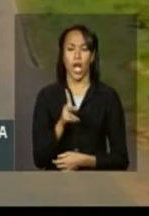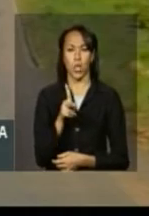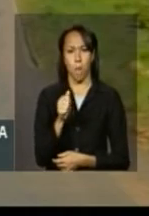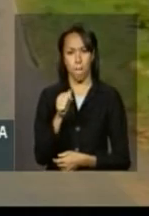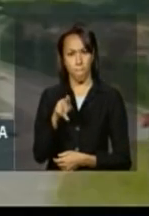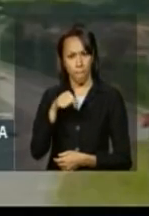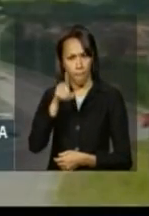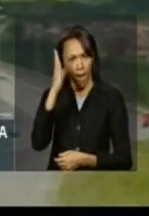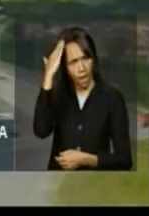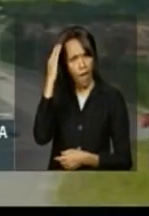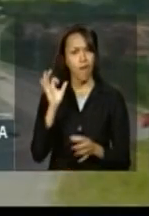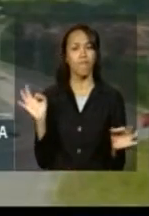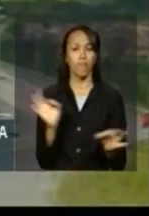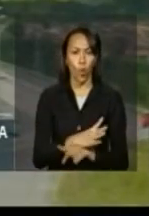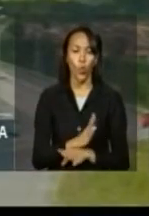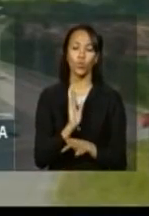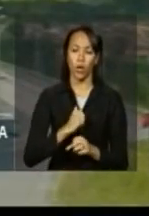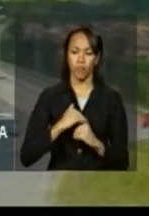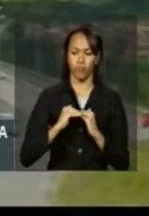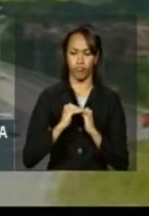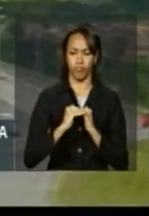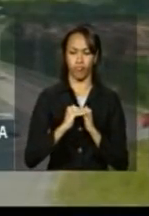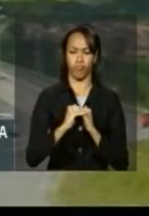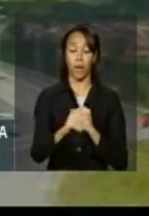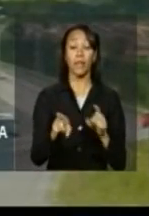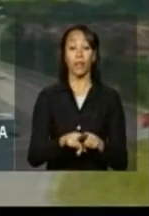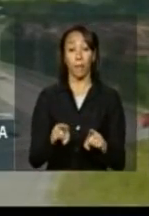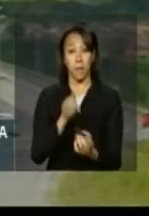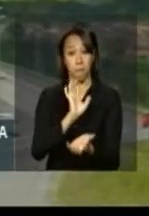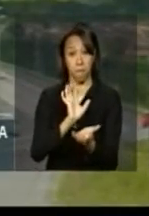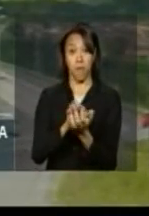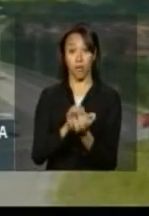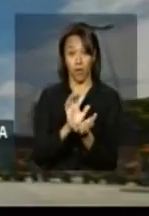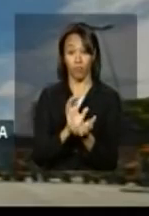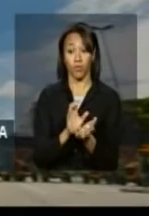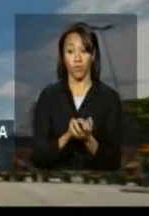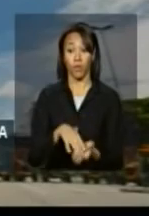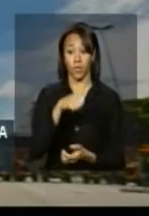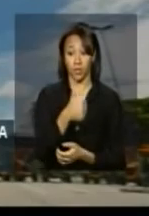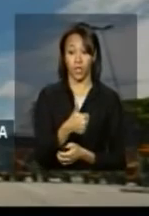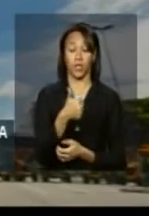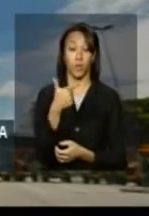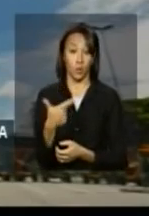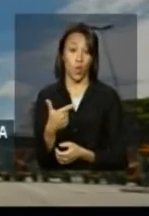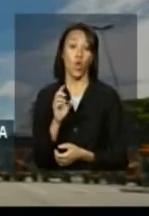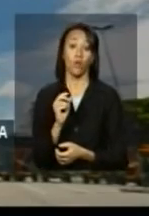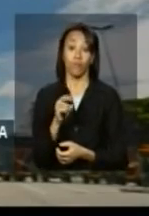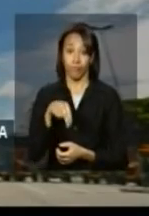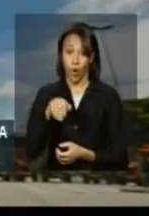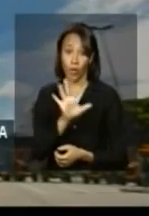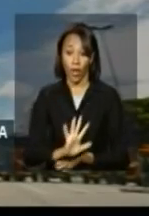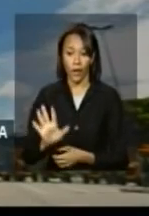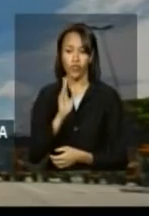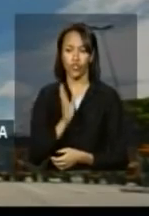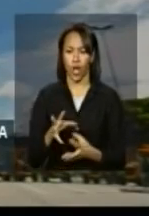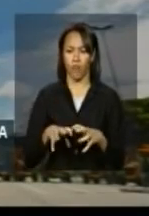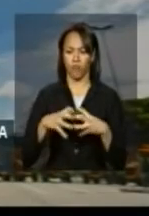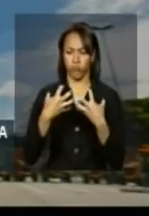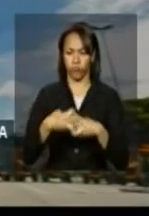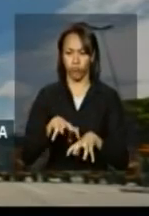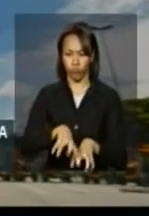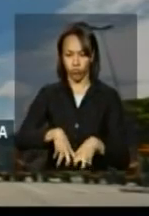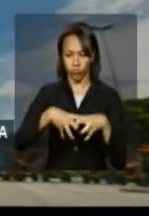concluída nesse período. Um trecho em Pernambuco, da 101 Nordeste. Aqui a entrega das retroescavadeiras em um